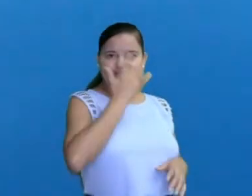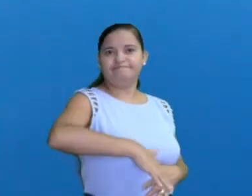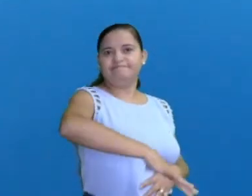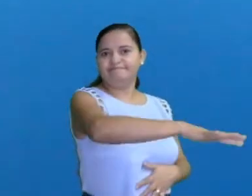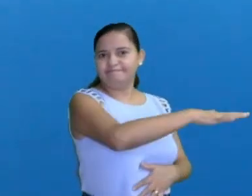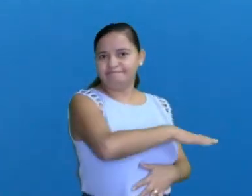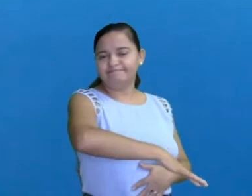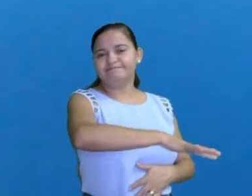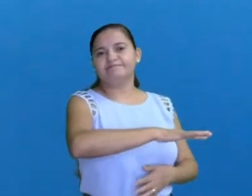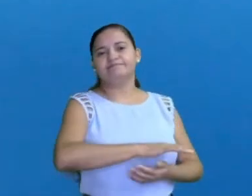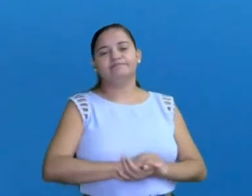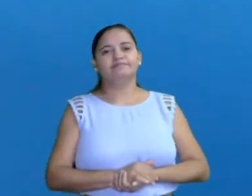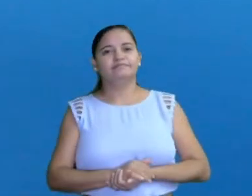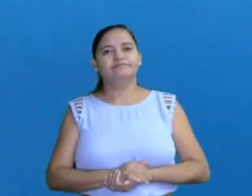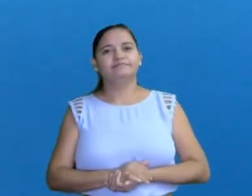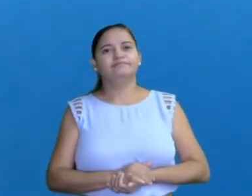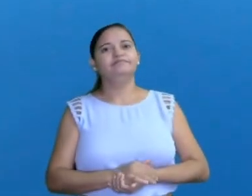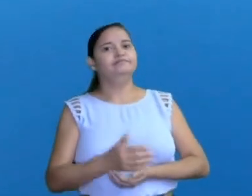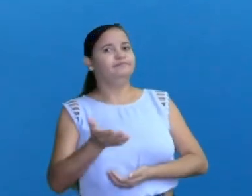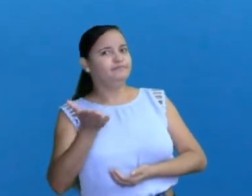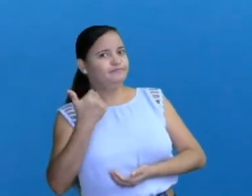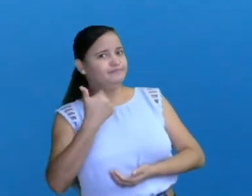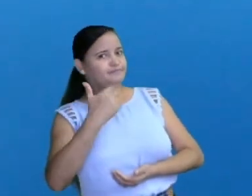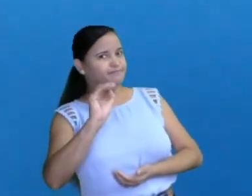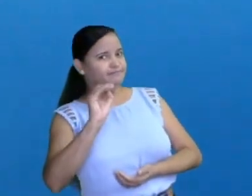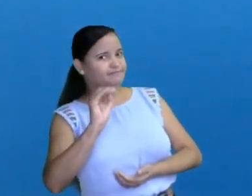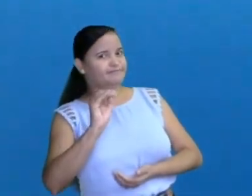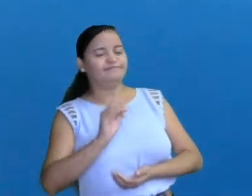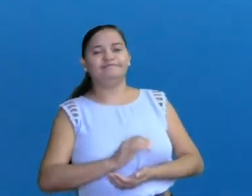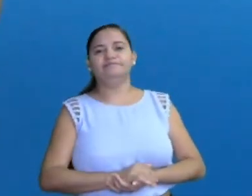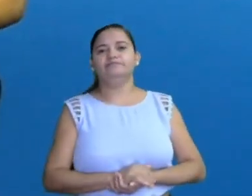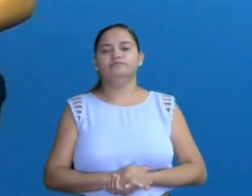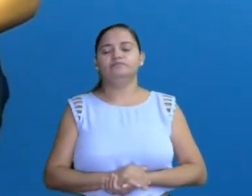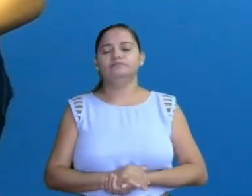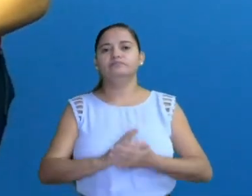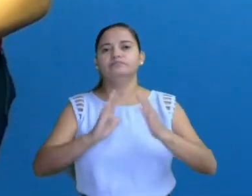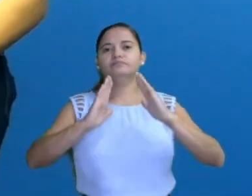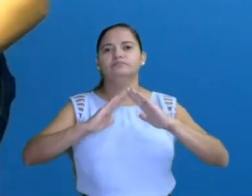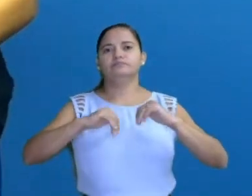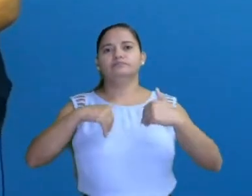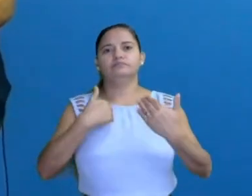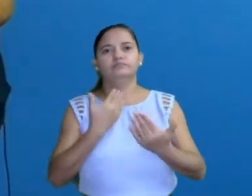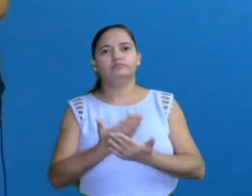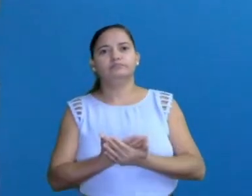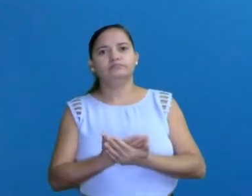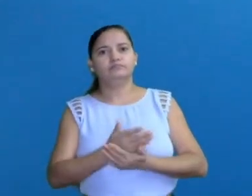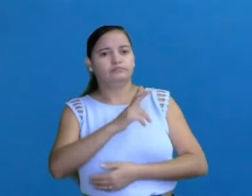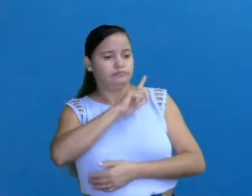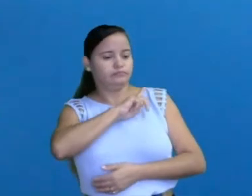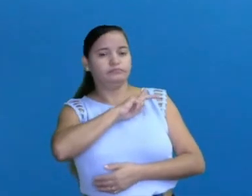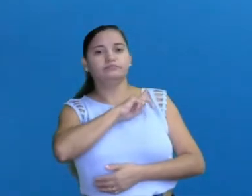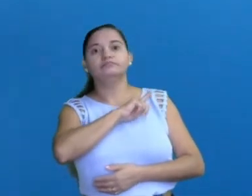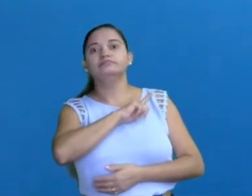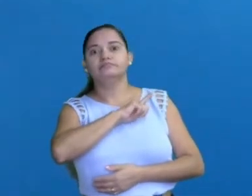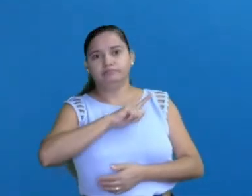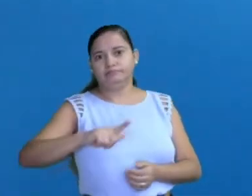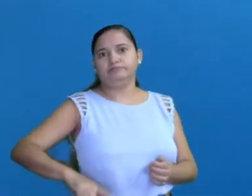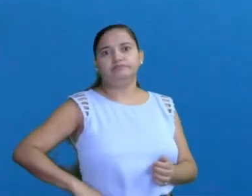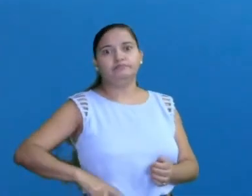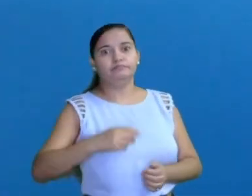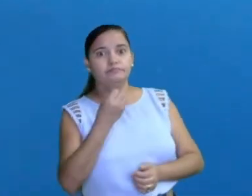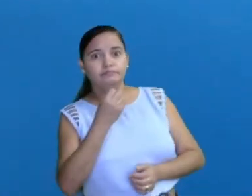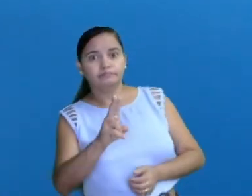bem. Vamos tirar 10 nesse jogo. A escola pública é o quê? O espaço público ou